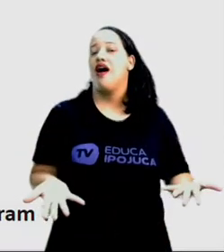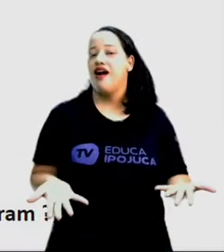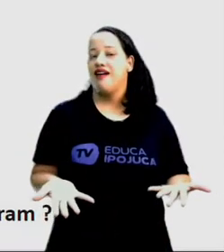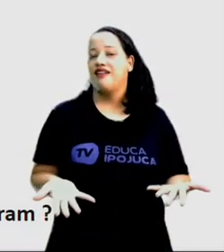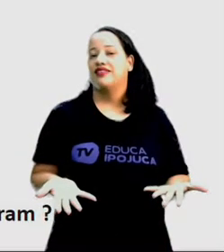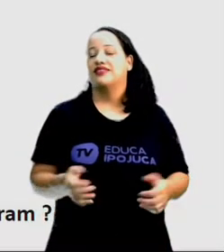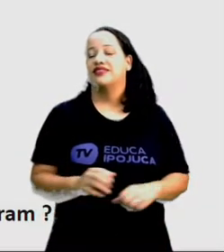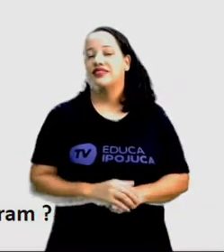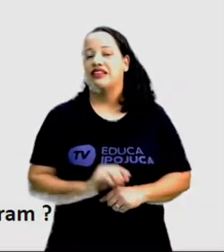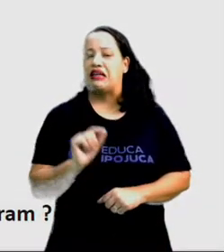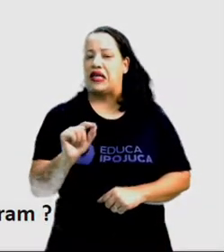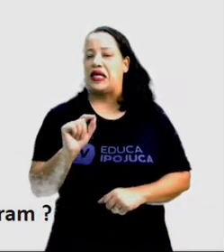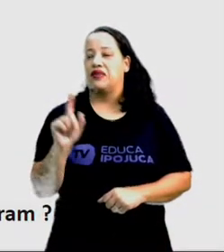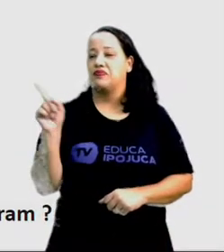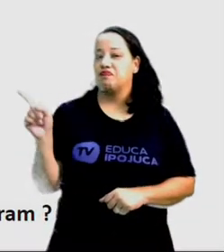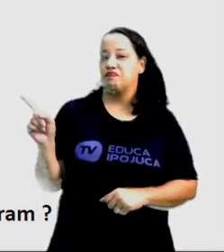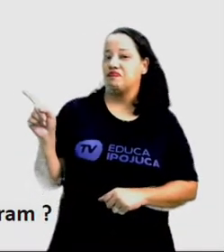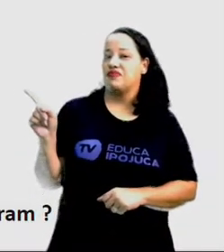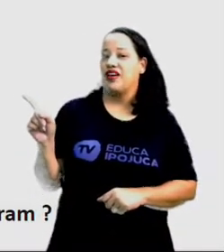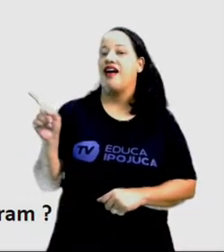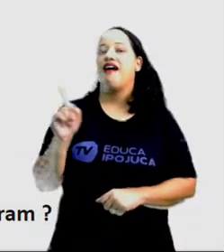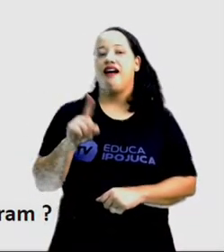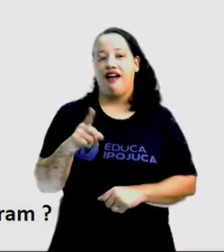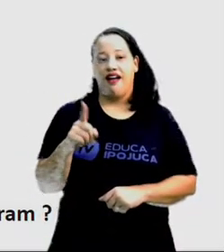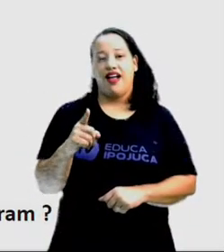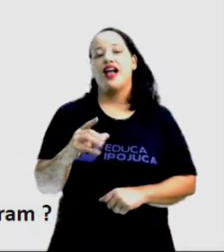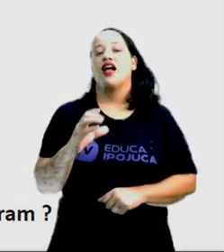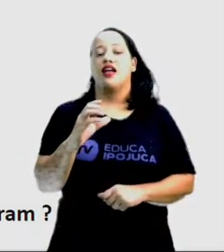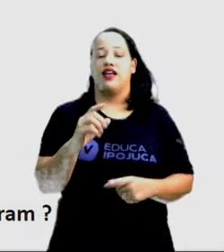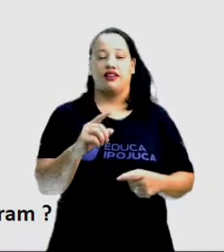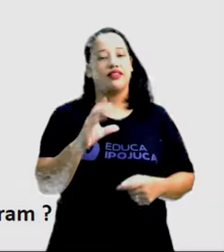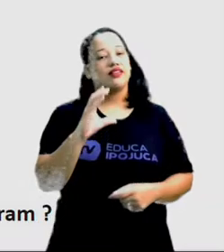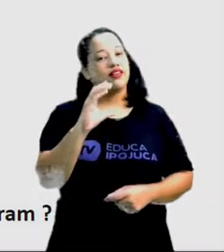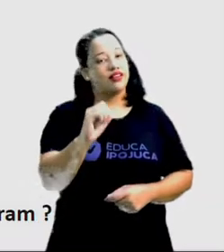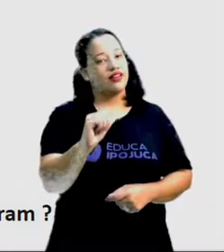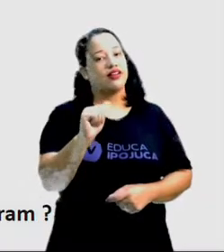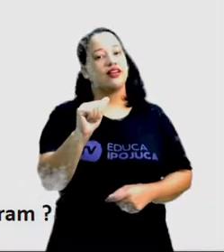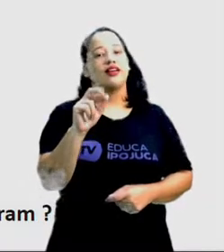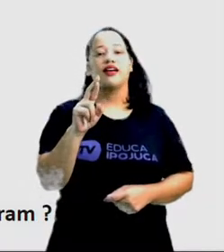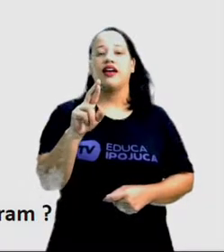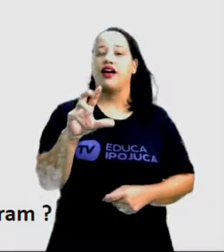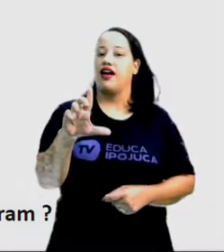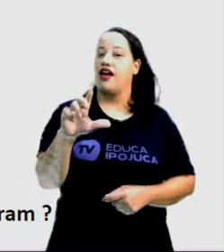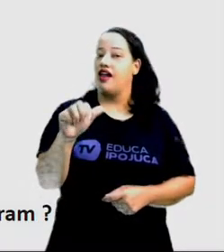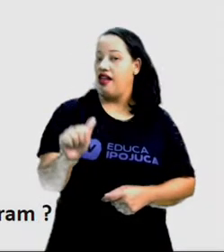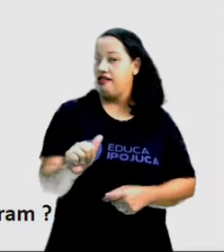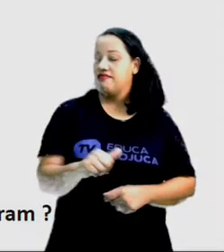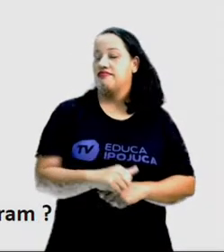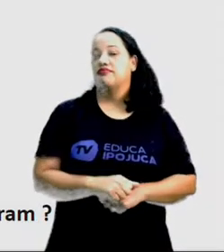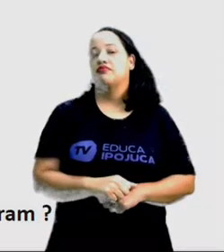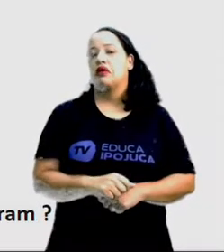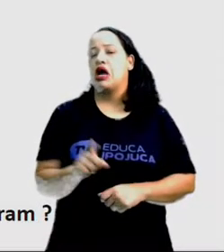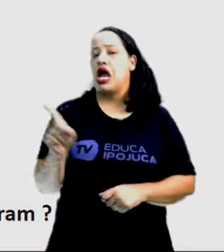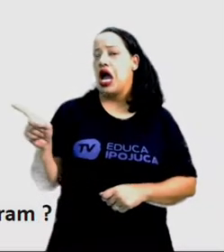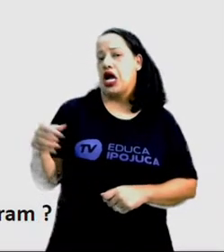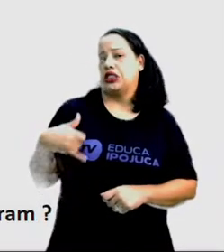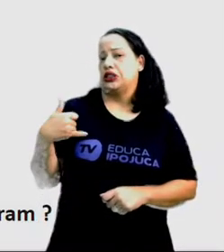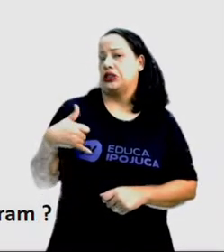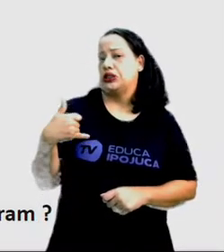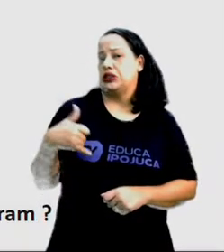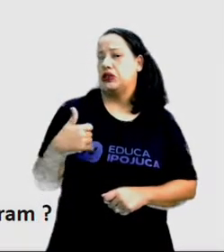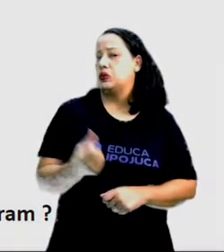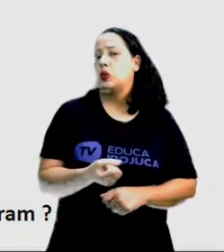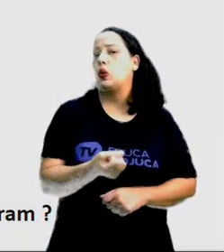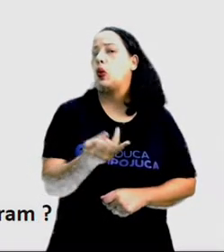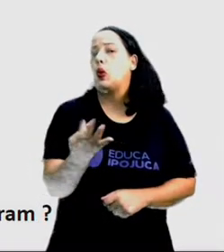Descobriram? Muito bem, é a Carla que está fazendo aniversário. Quantos anos a Carla